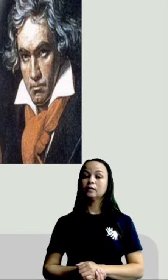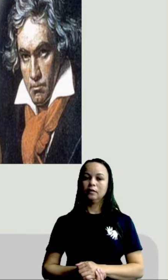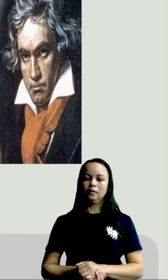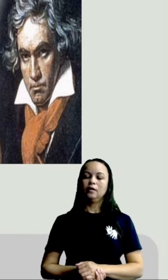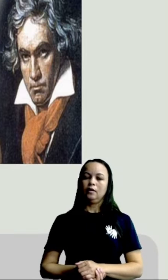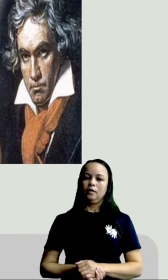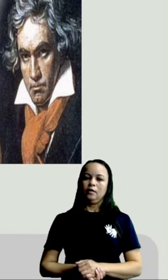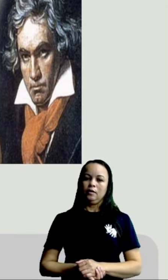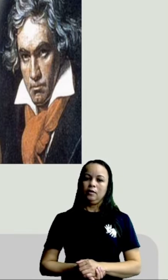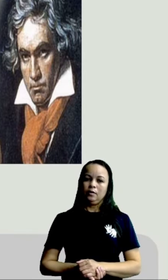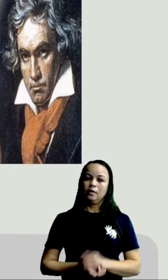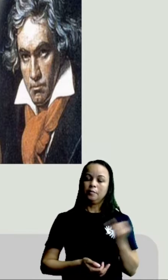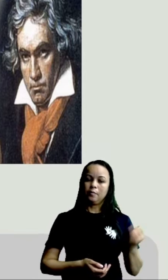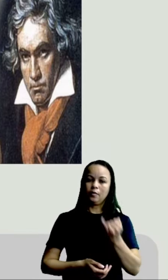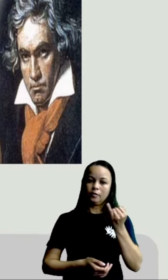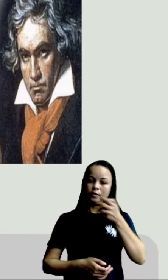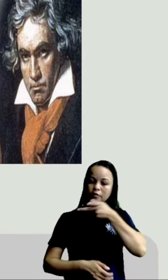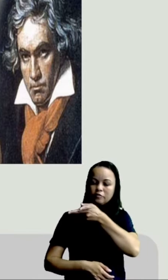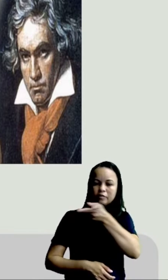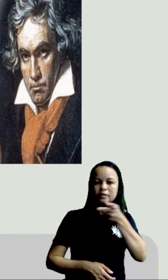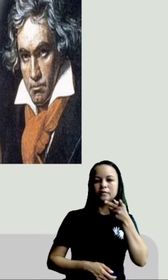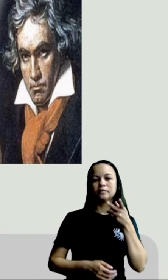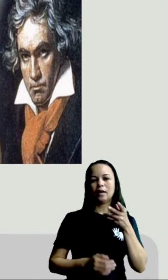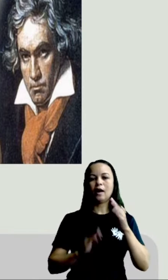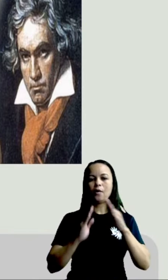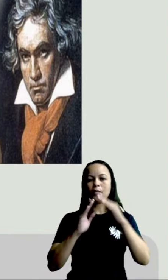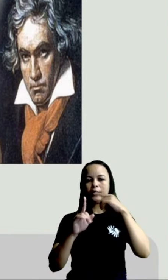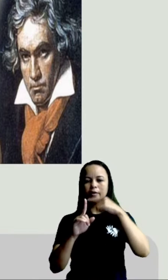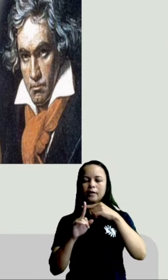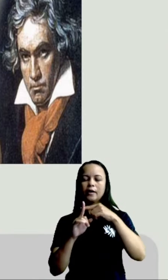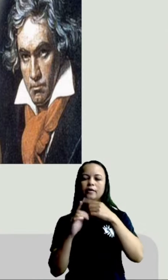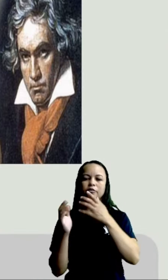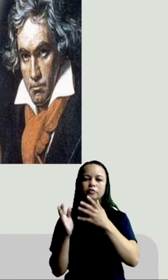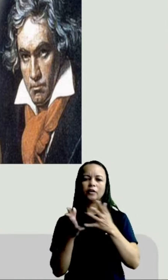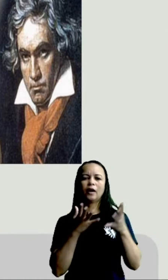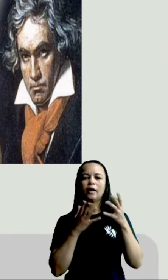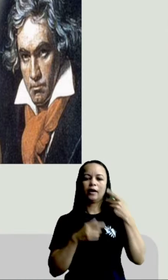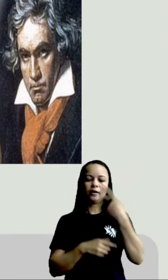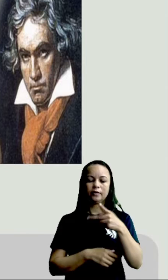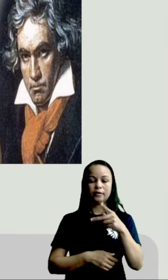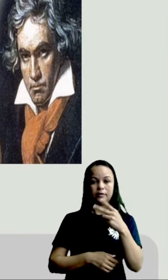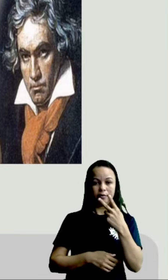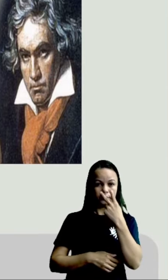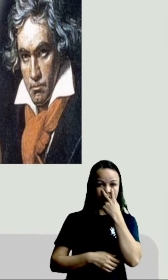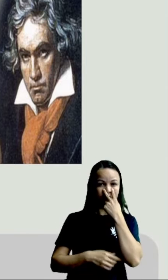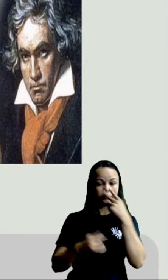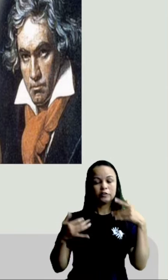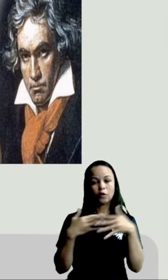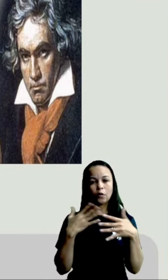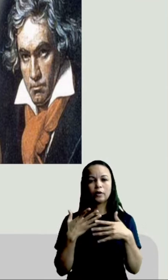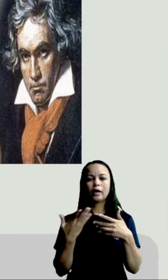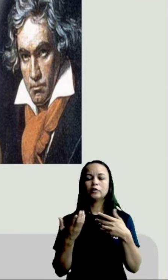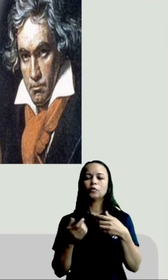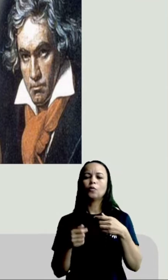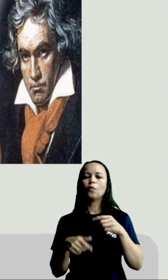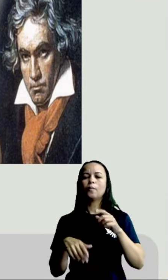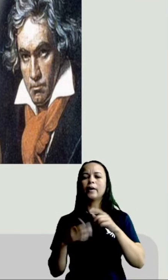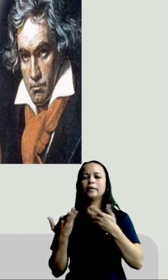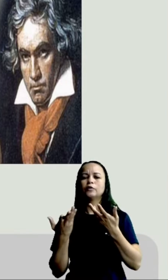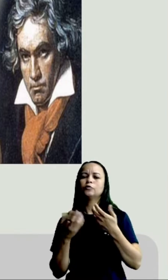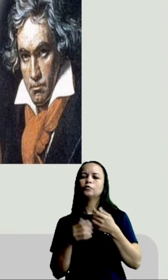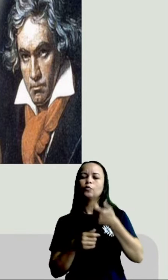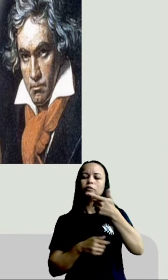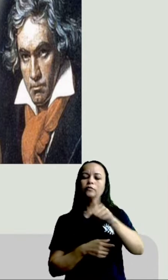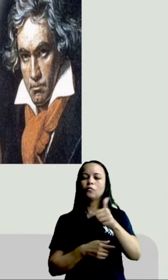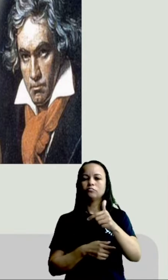pena visitar uma igreja daqui de Vitória de Santo Antão no período um horário ontem não tem a missa Muitas vezes os